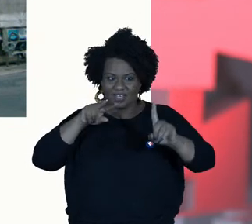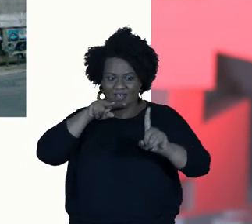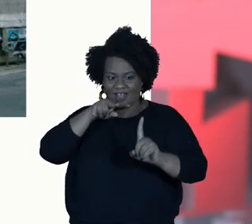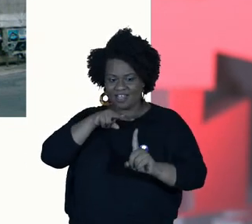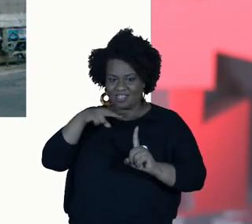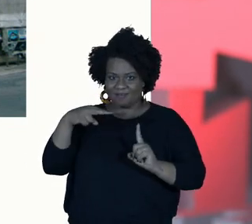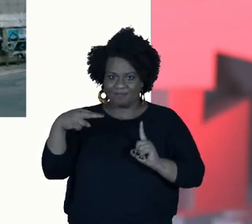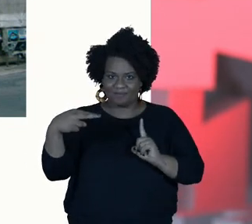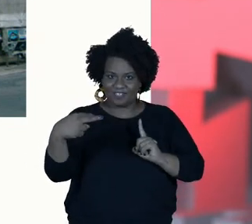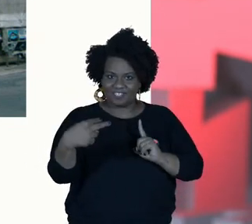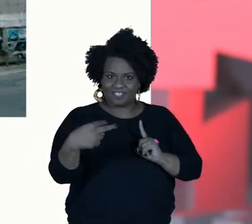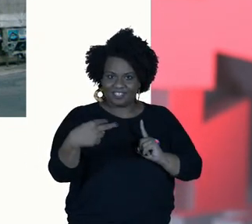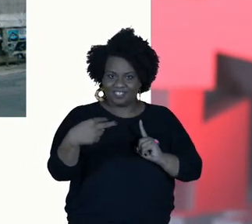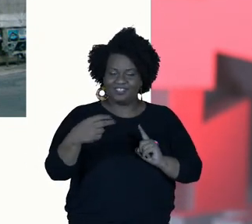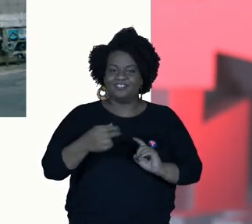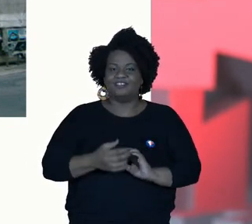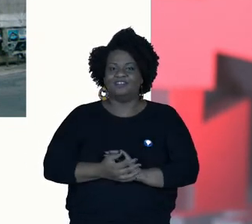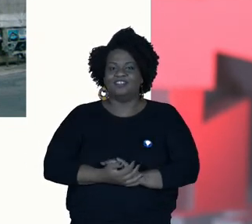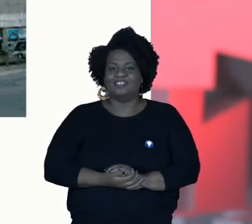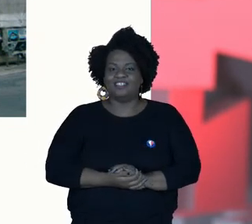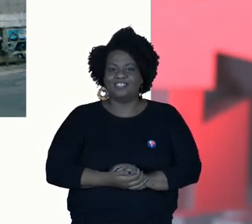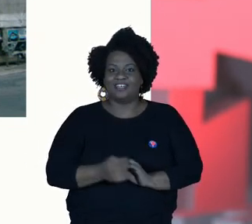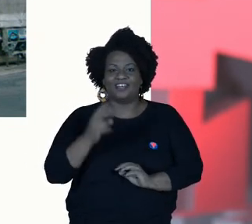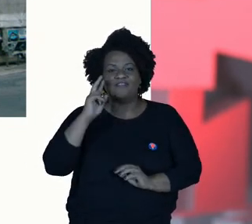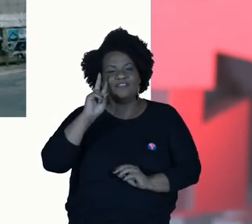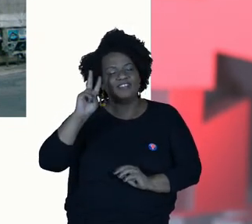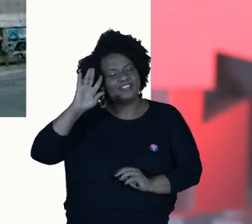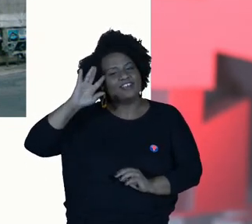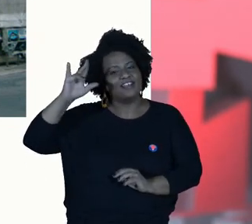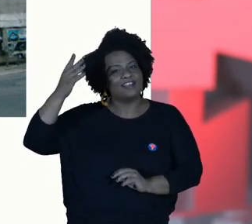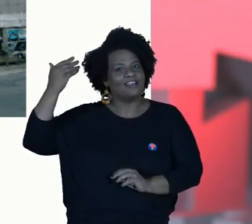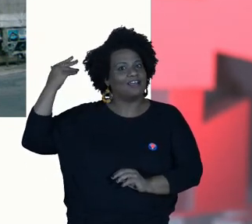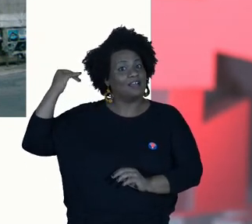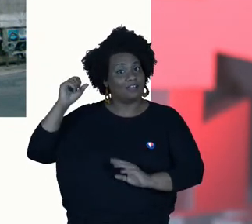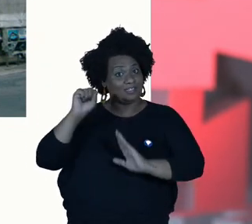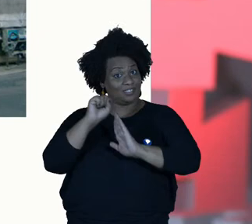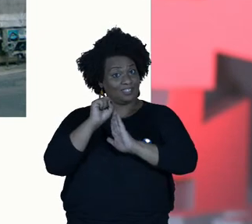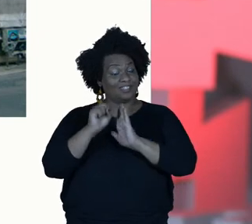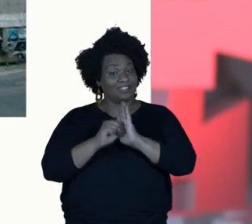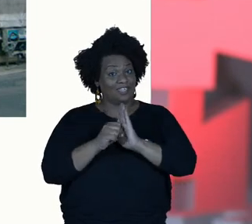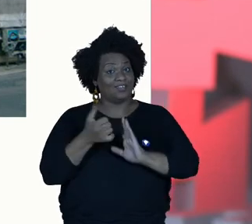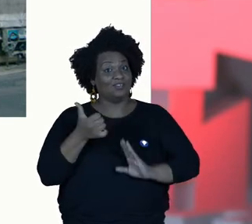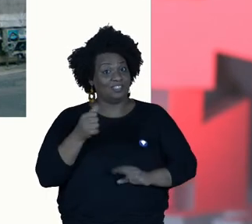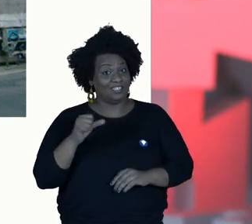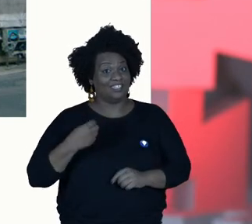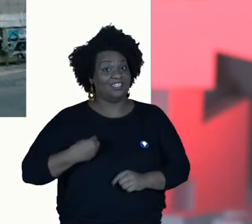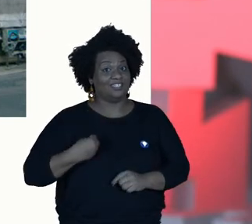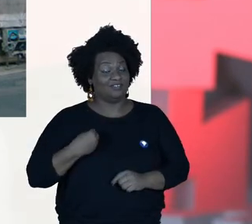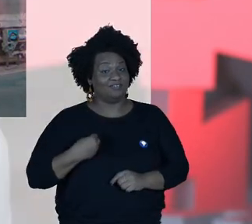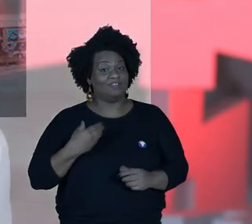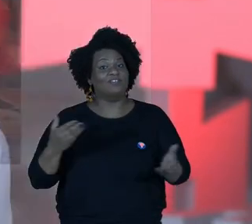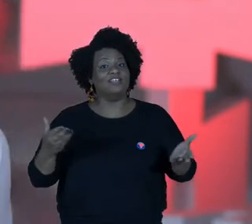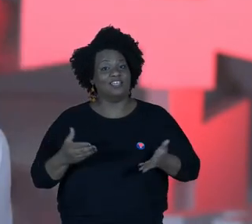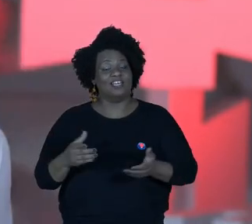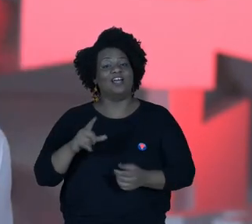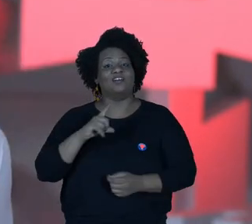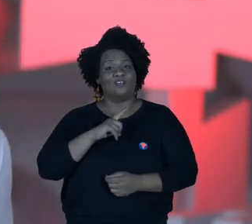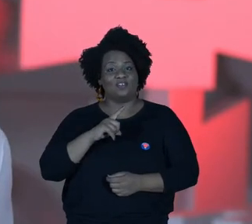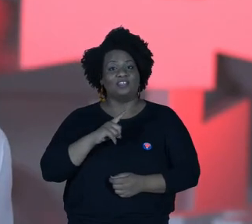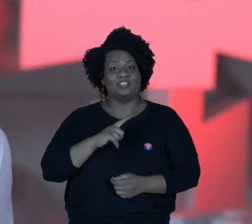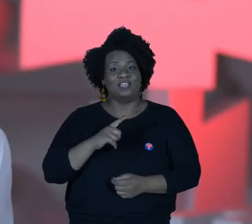perspectiva. Você veja que no século XVI isso existiu e agora a gente está vendo atualmente.